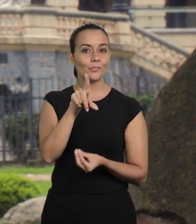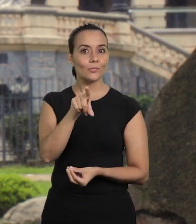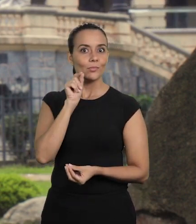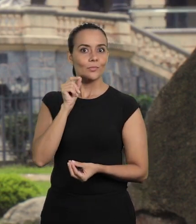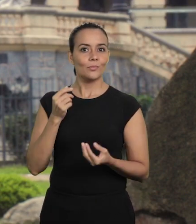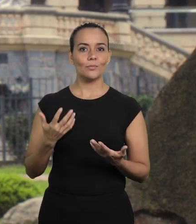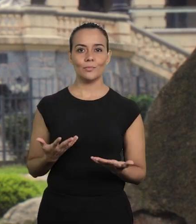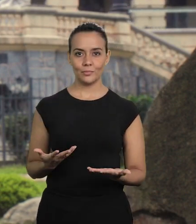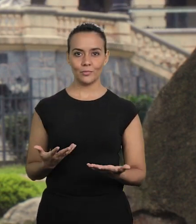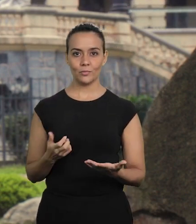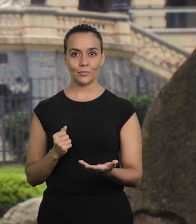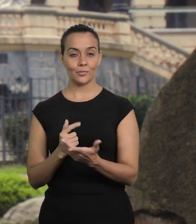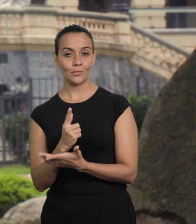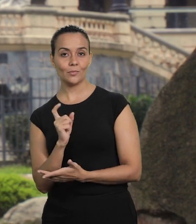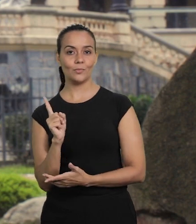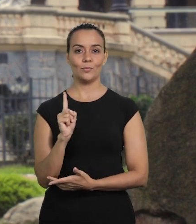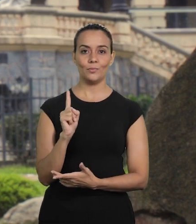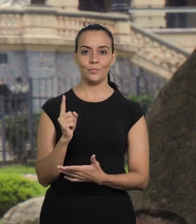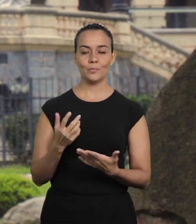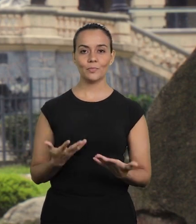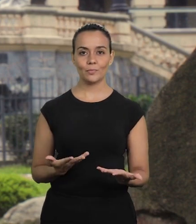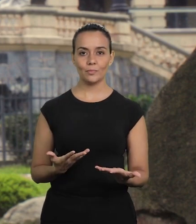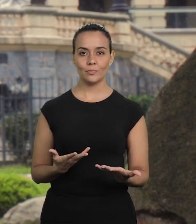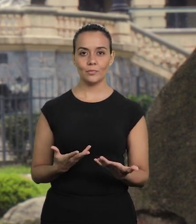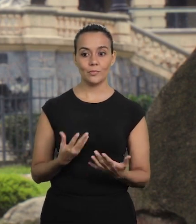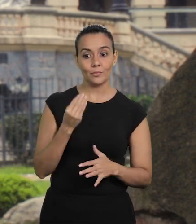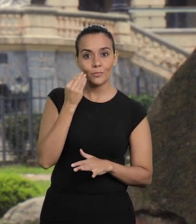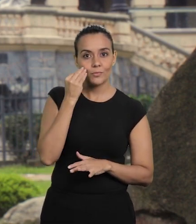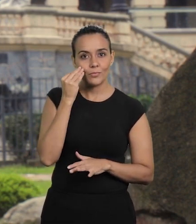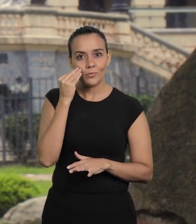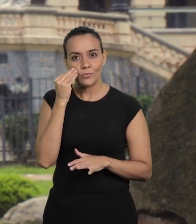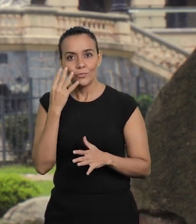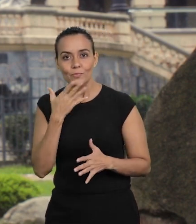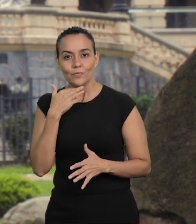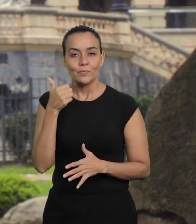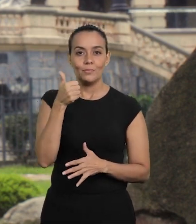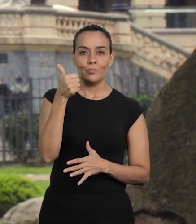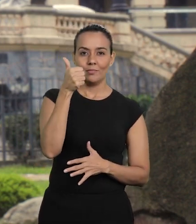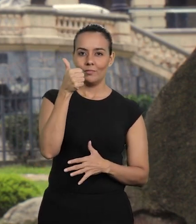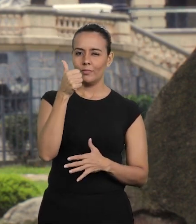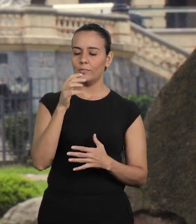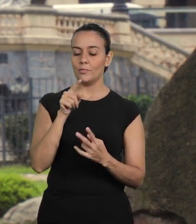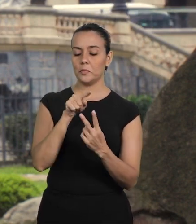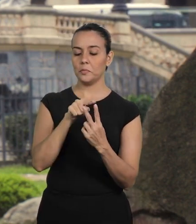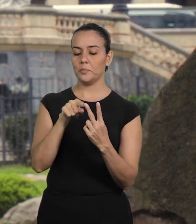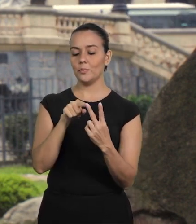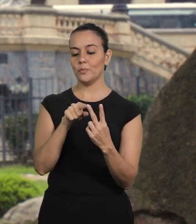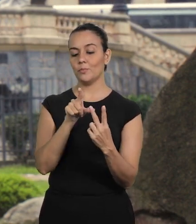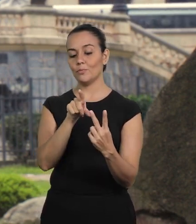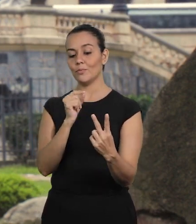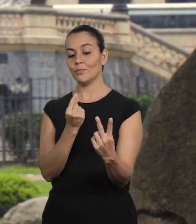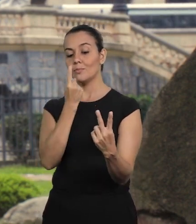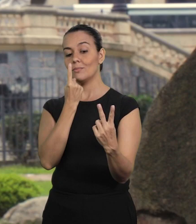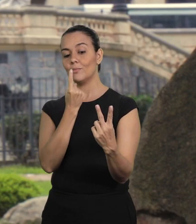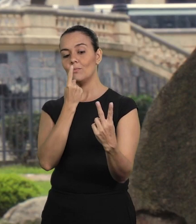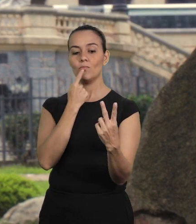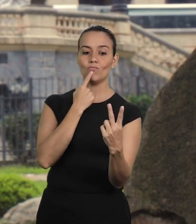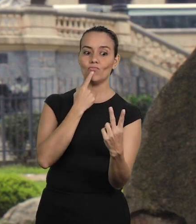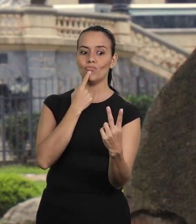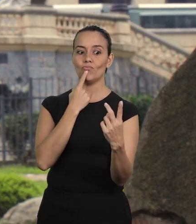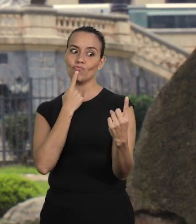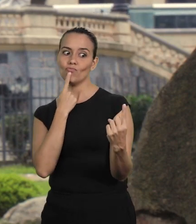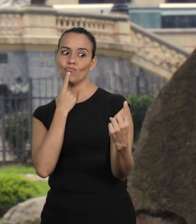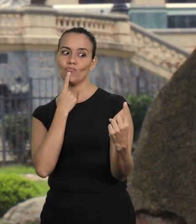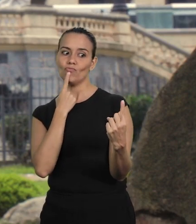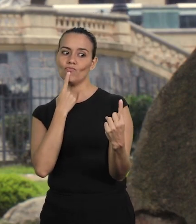tem possibilidades de escolha, a gente vai tentar, né, escolher, mesmo que seja entre dois, a gente vai tentar escolher entre um e não fazer,